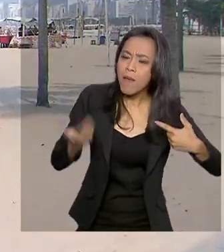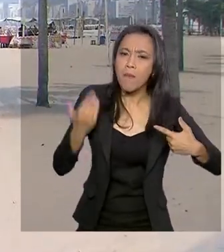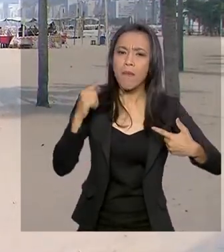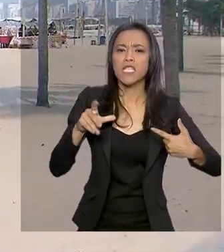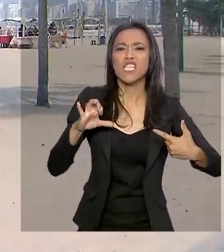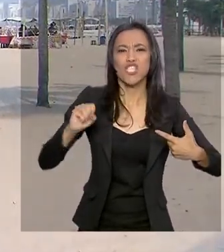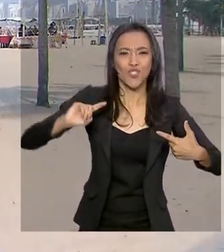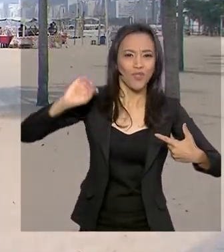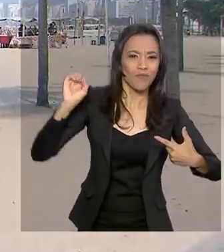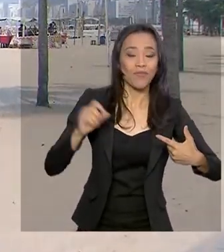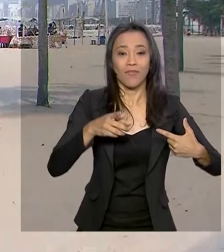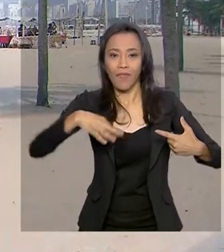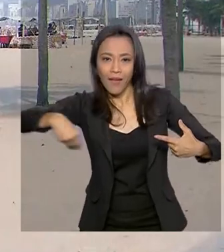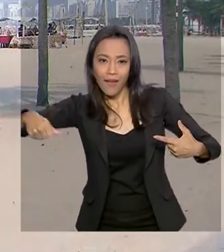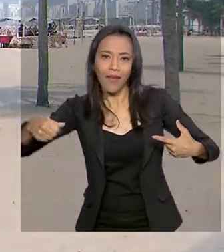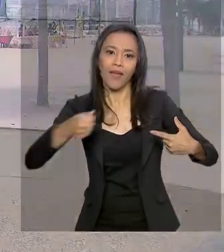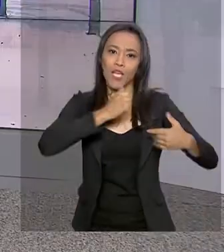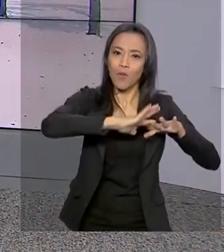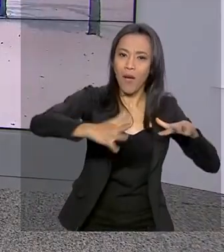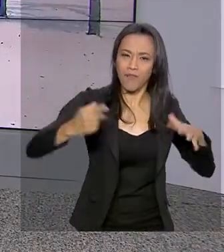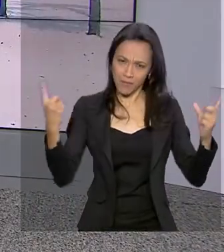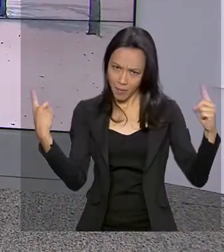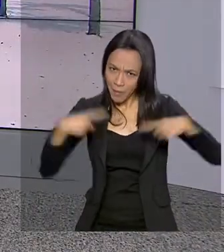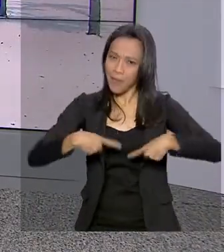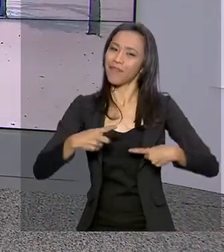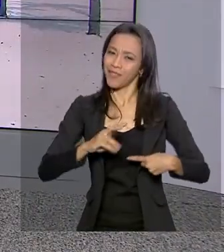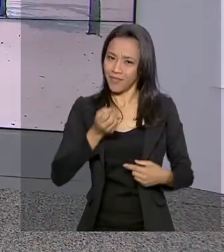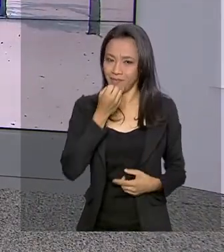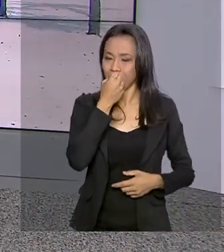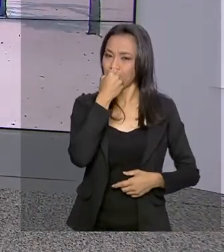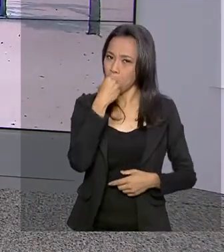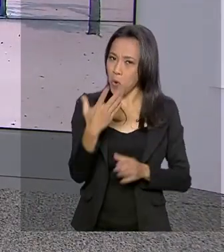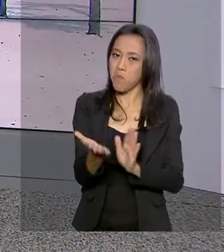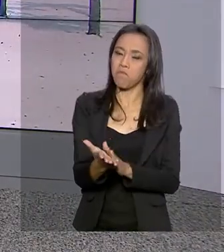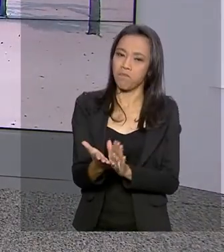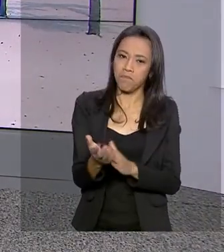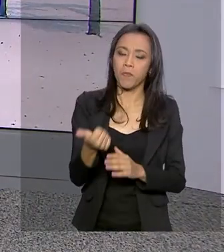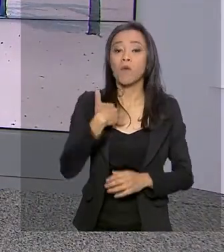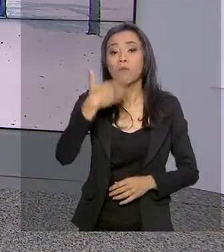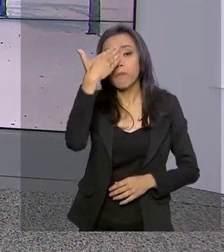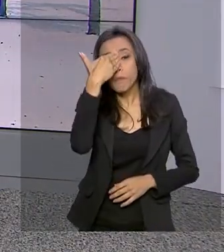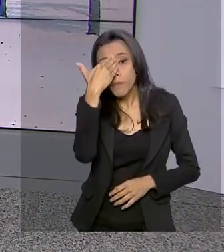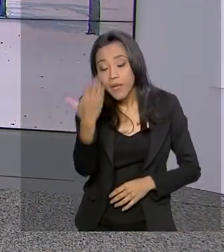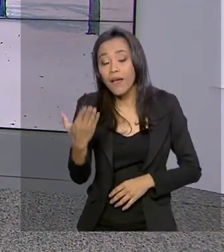areia quanto do mar renato bela iniciativa na brigada marcelo pelas suas informações ao vivo do rio